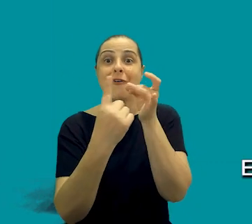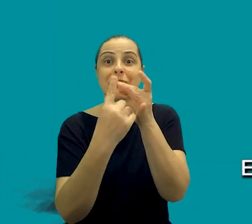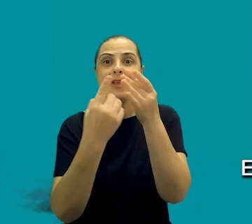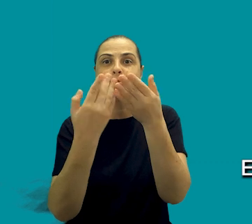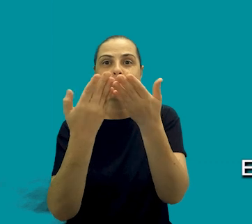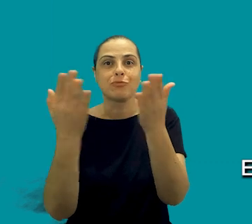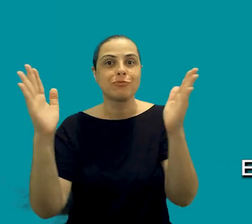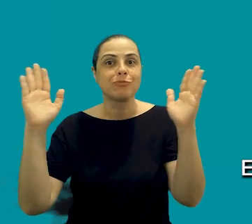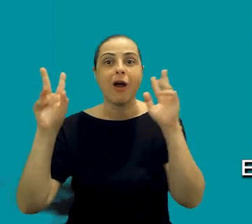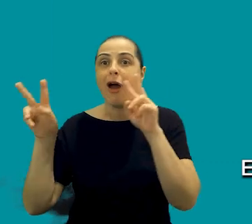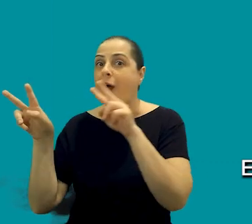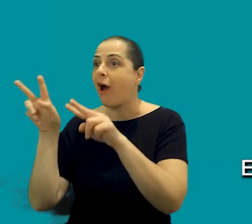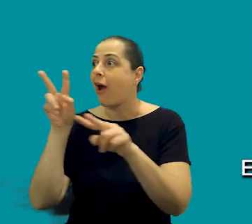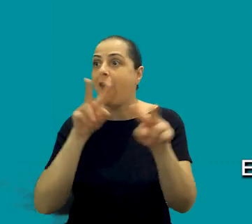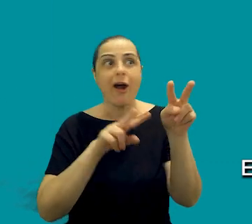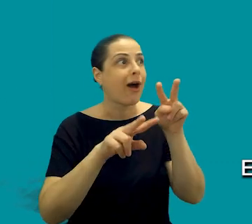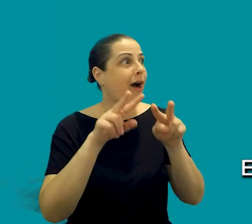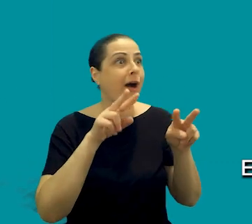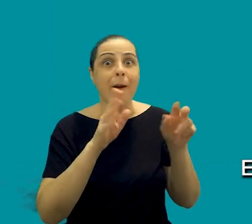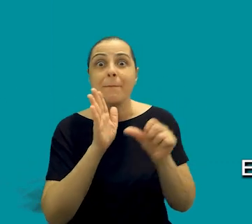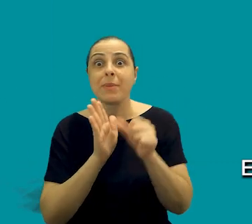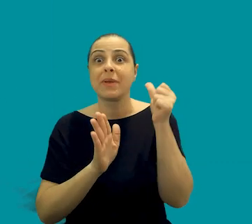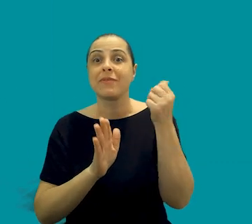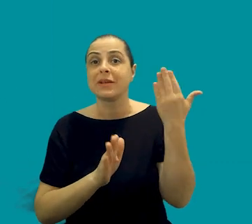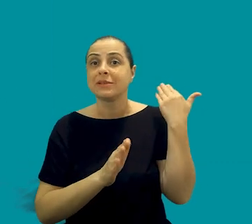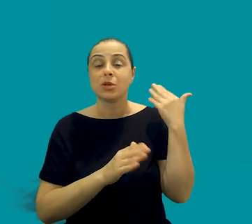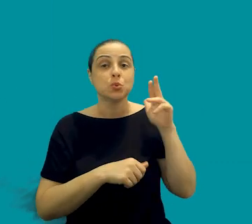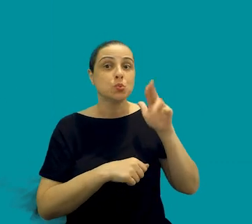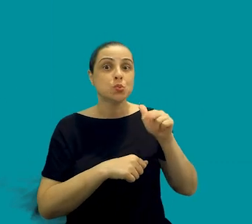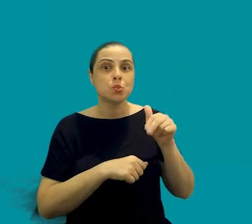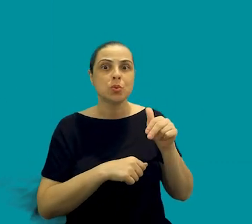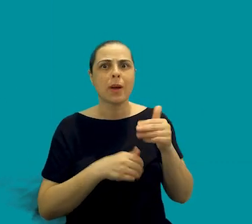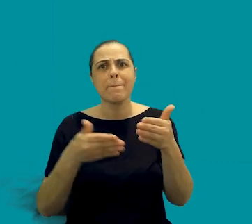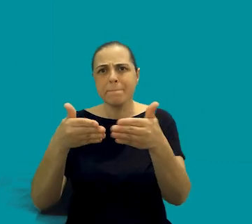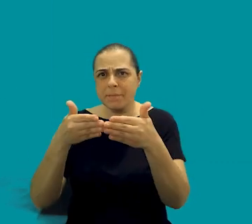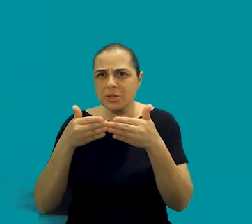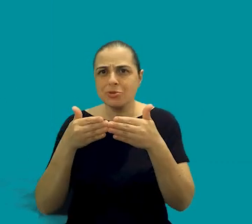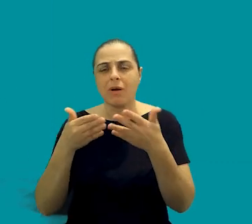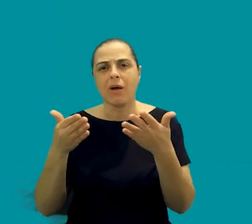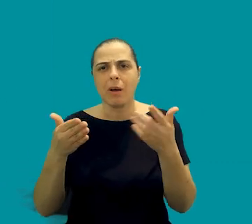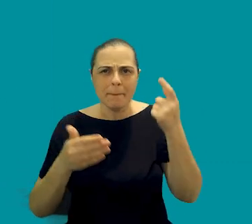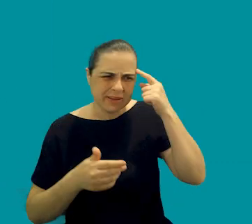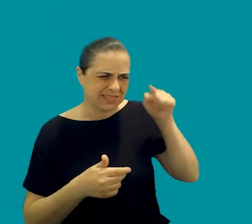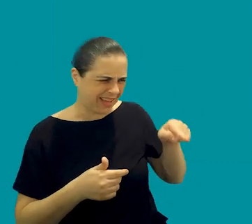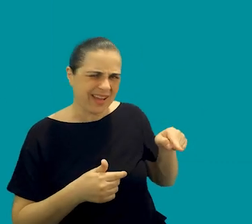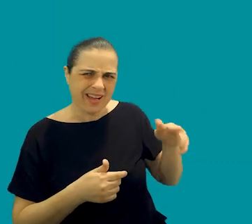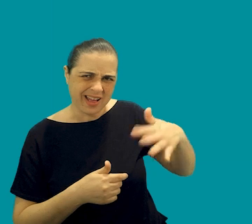poderem frequentar uma empresa, conversarem, não que isso seja coitadinho, mas assim,